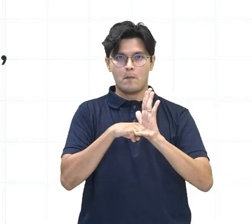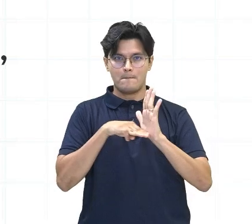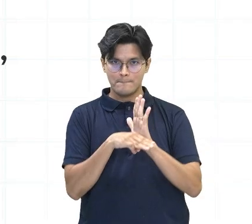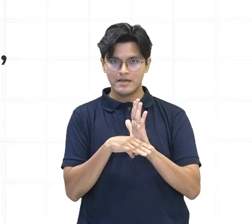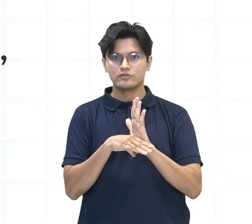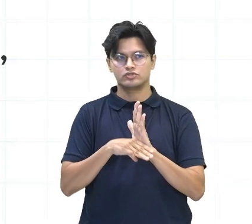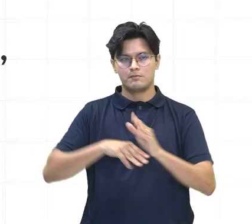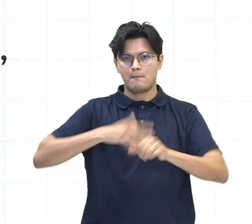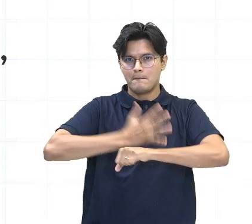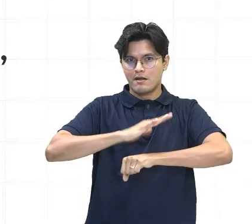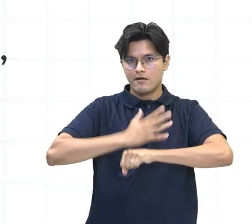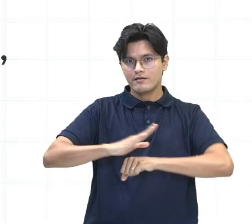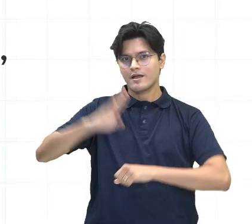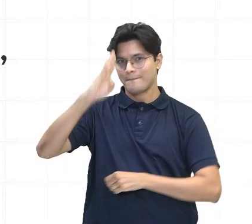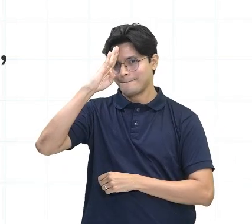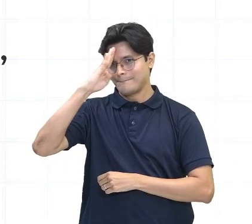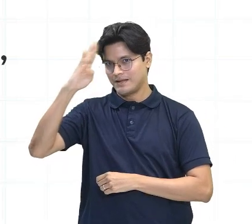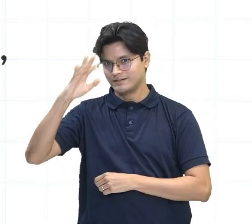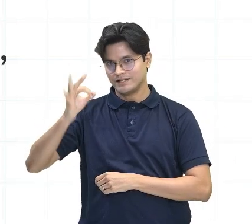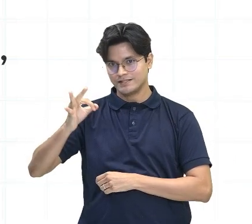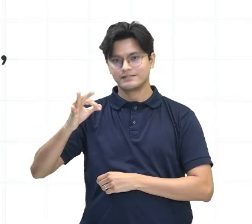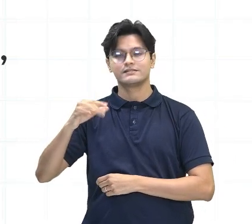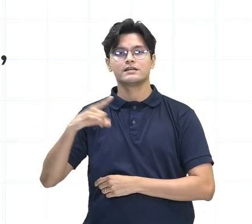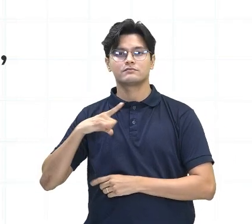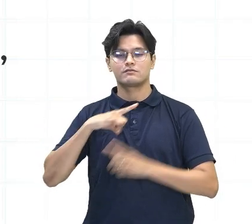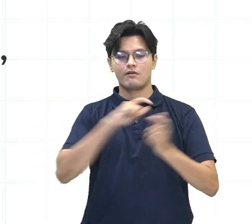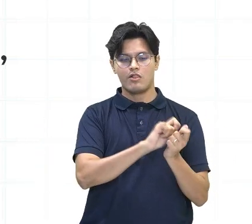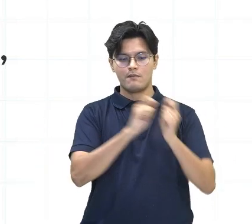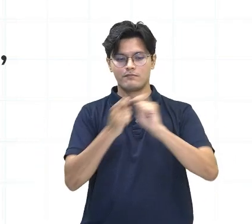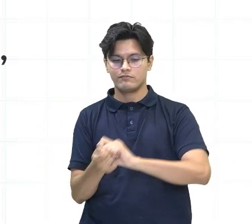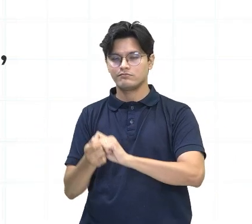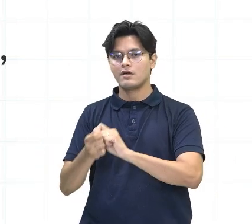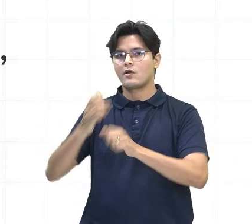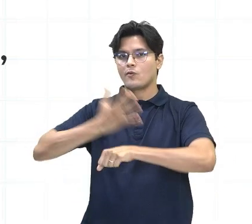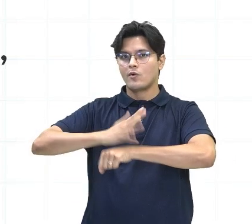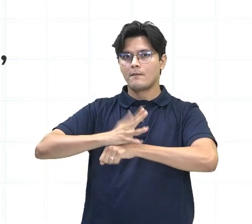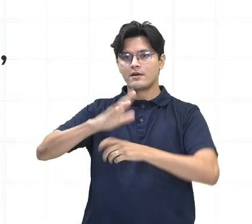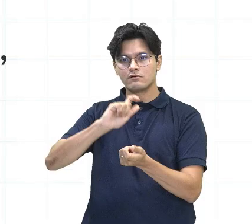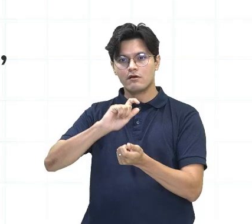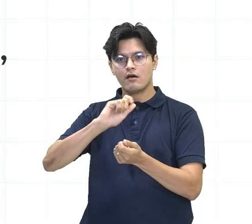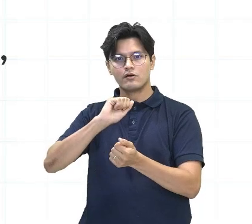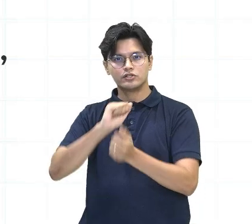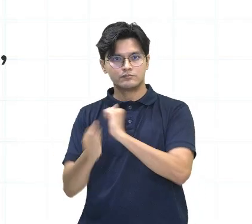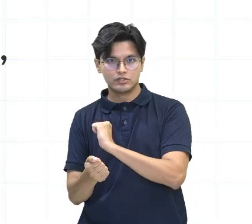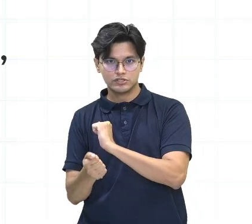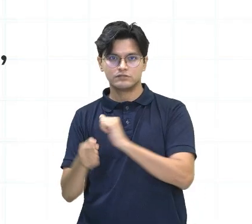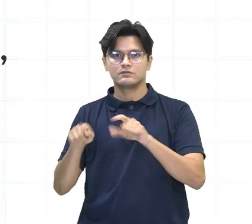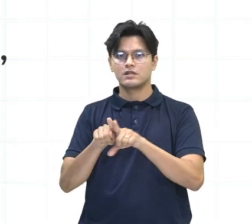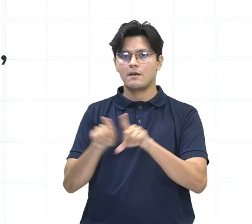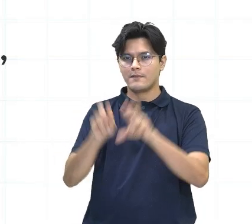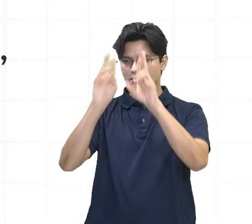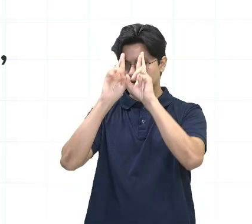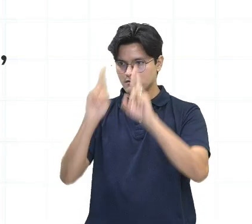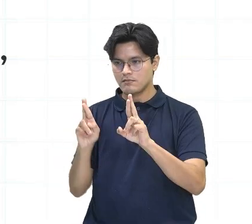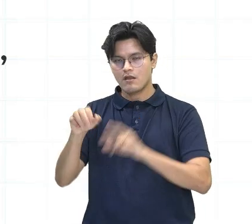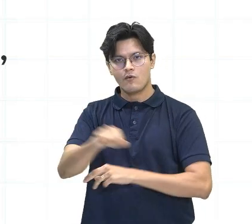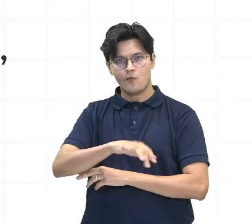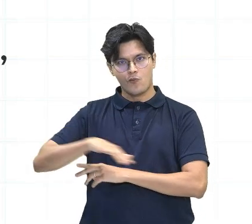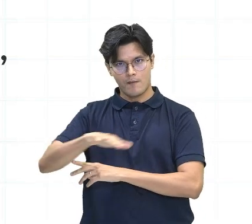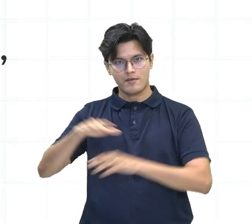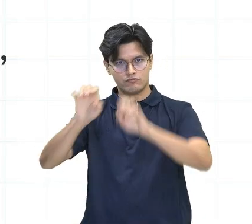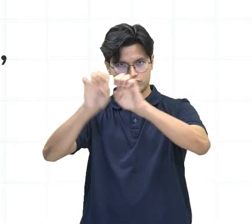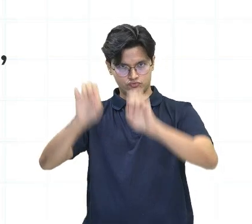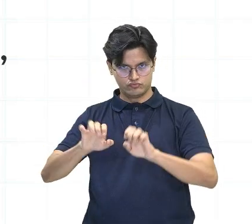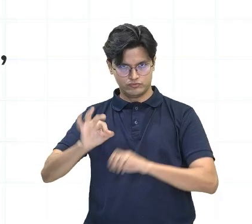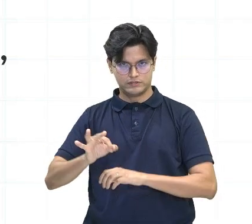Adaptaram essas técnicas para uma prática esportiva, com foco em movimentos corporais eficientes e respeito também ao ambiente. A